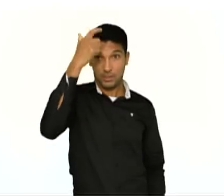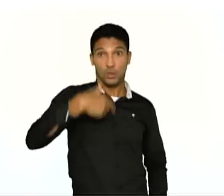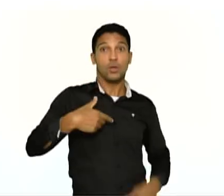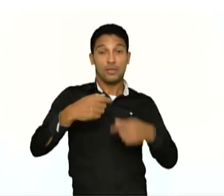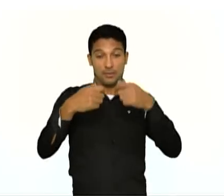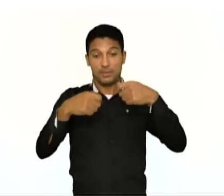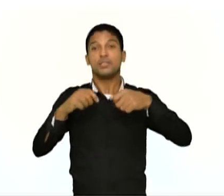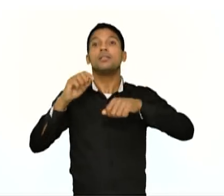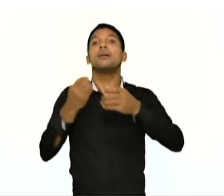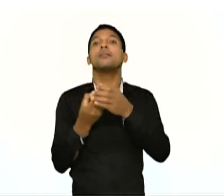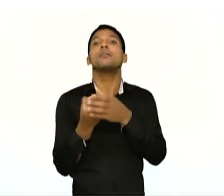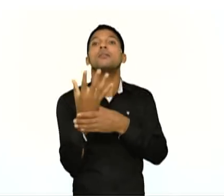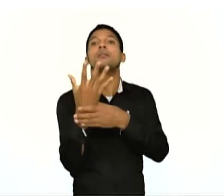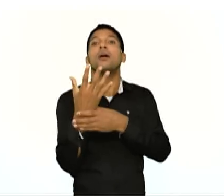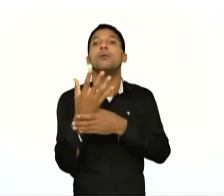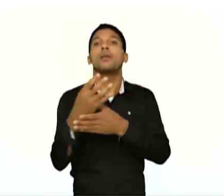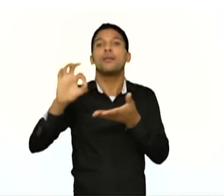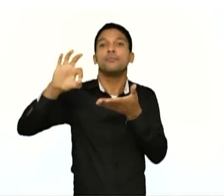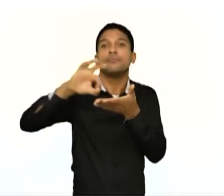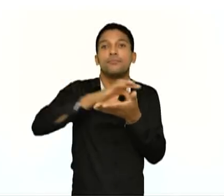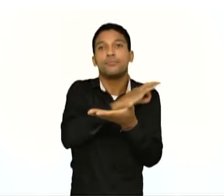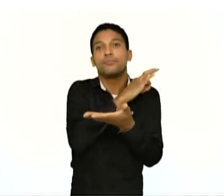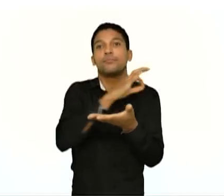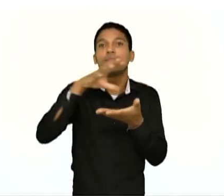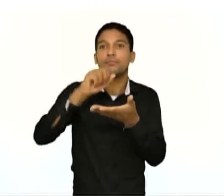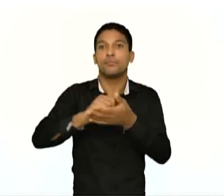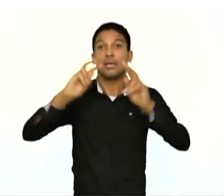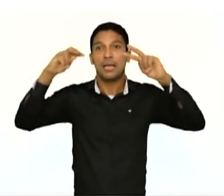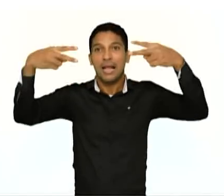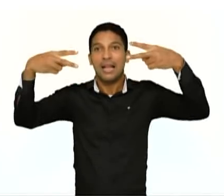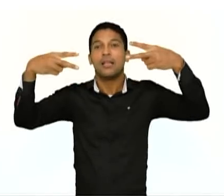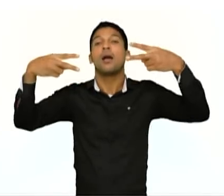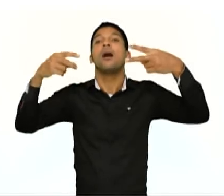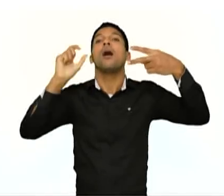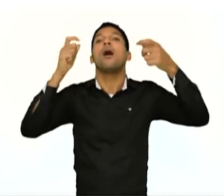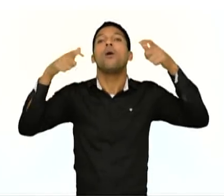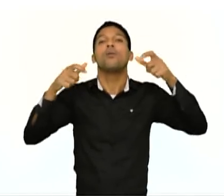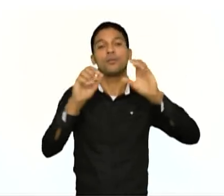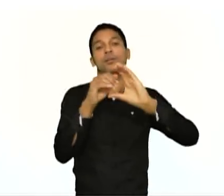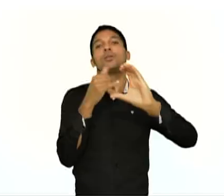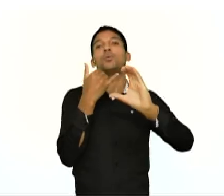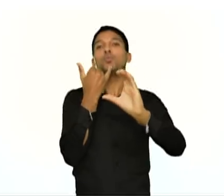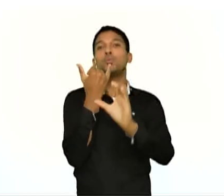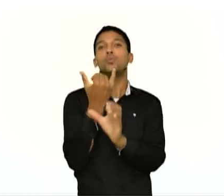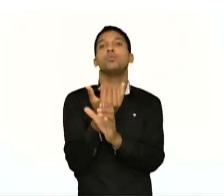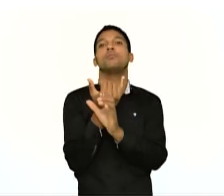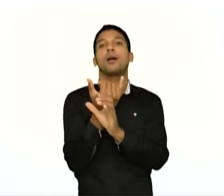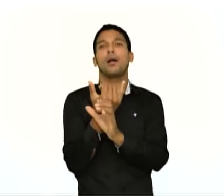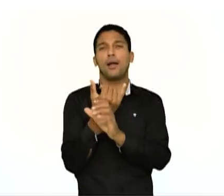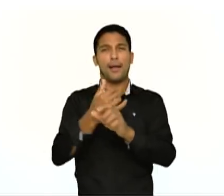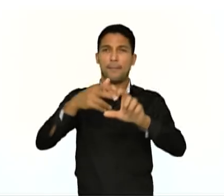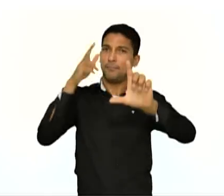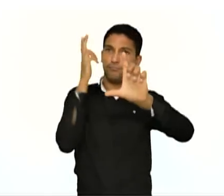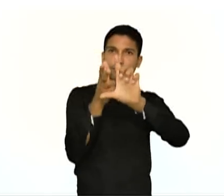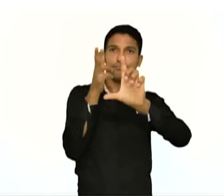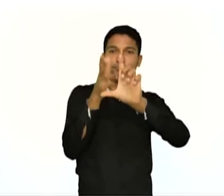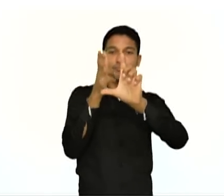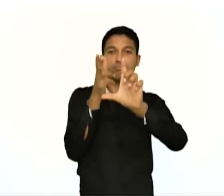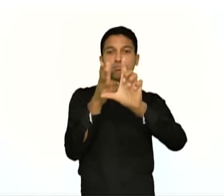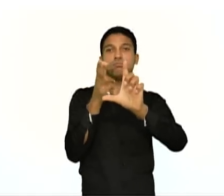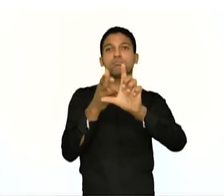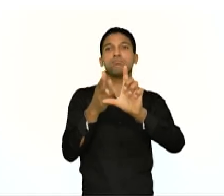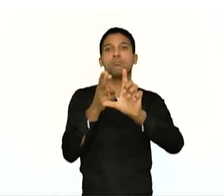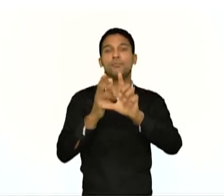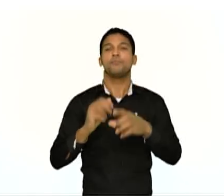inúmeras plataformas destinadas para este conceito de página pessoal. Então, vejam que